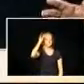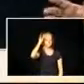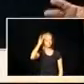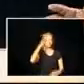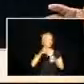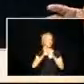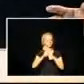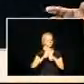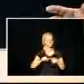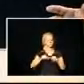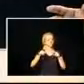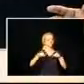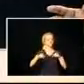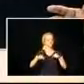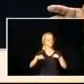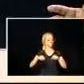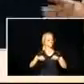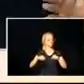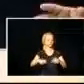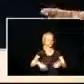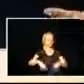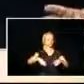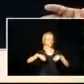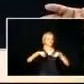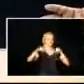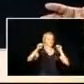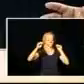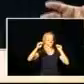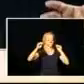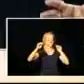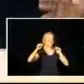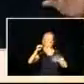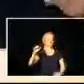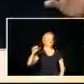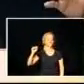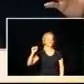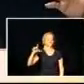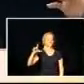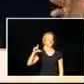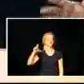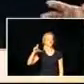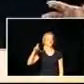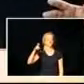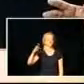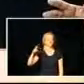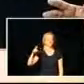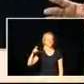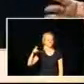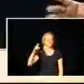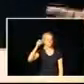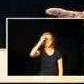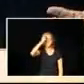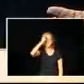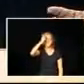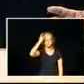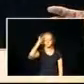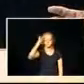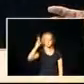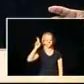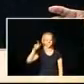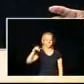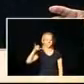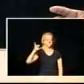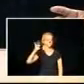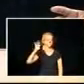galerias desta casa, o Alex, o pessoal da Unital, aqui presente.